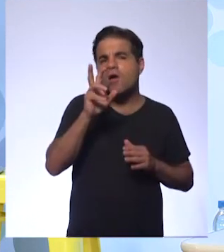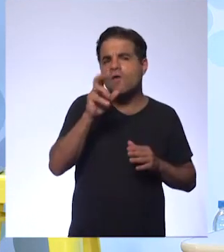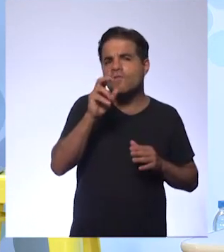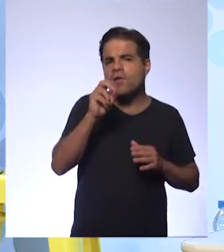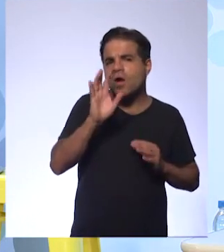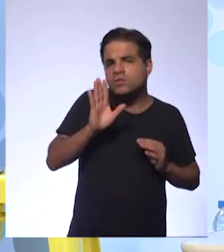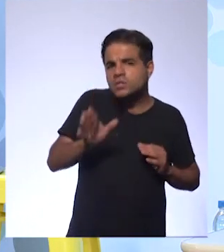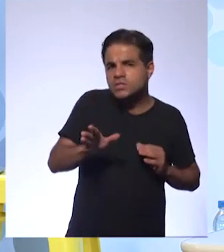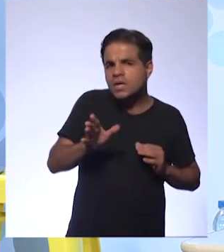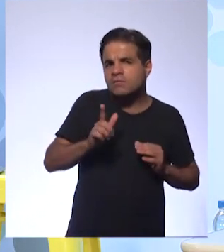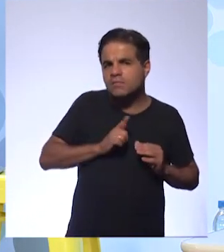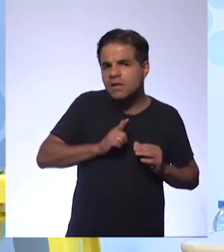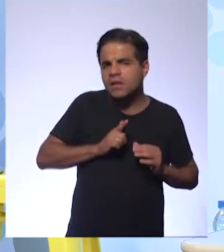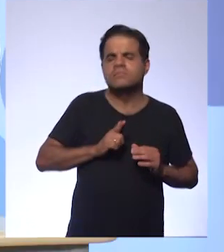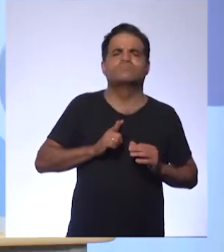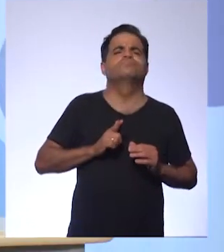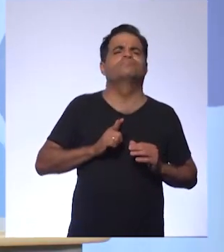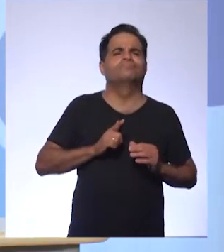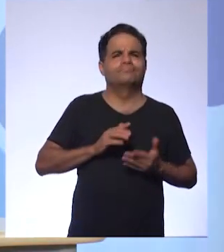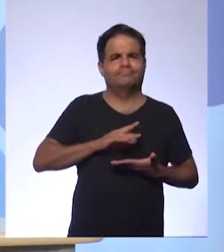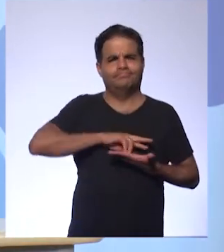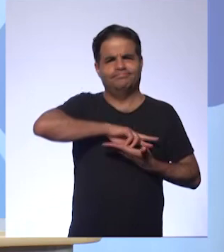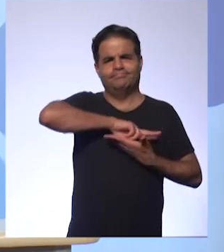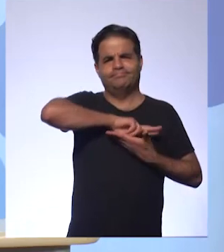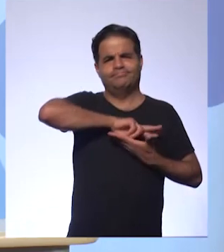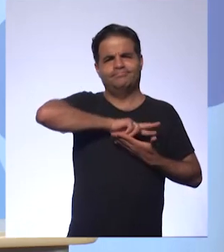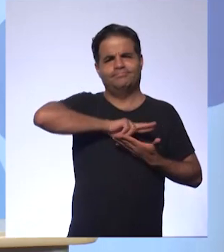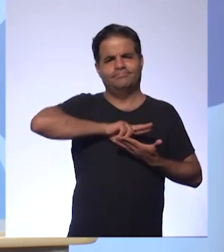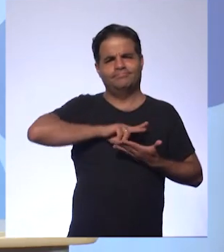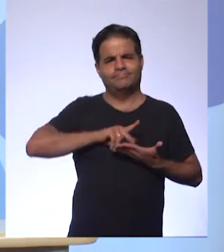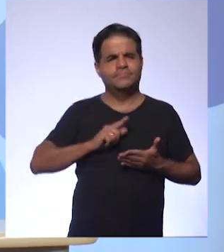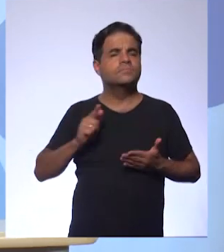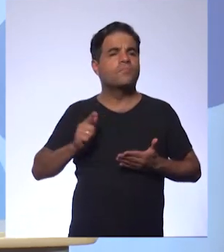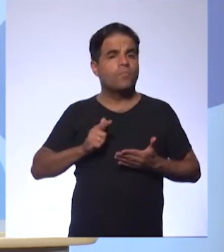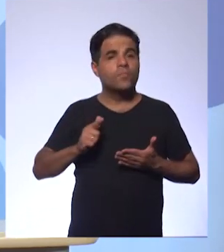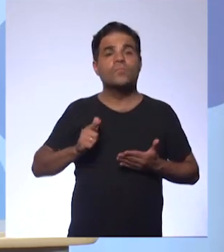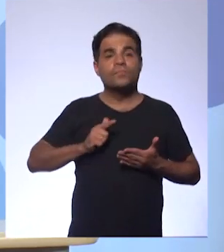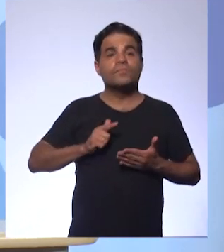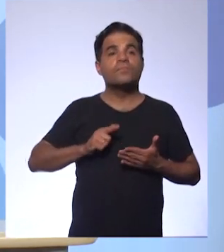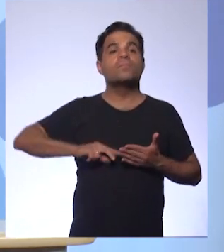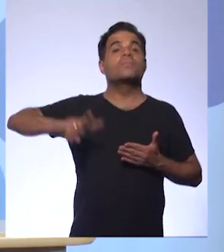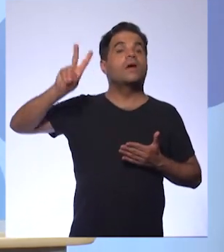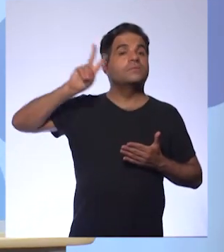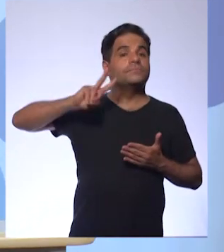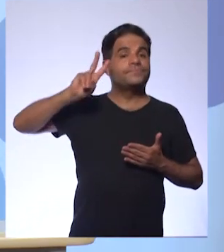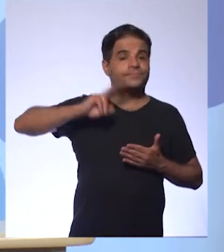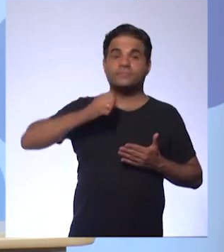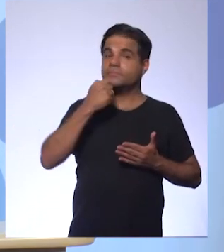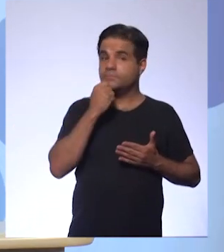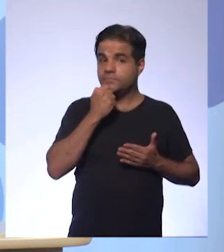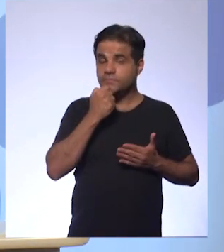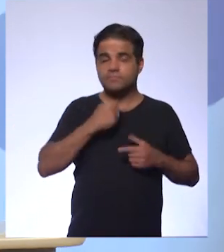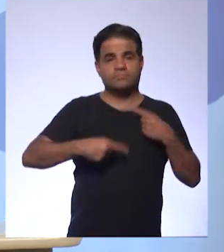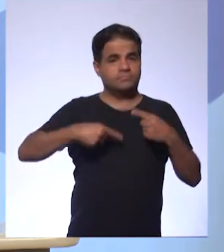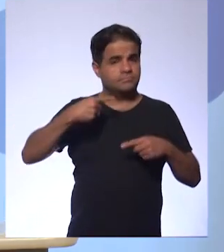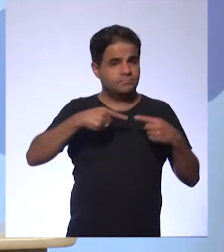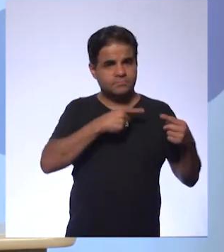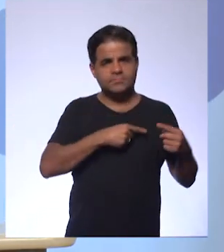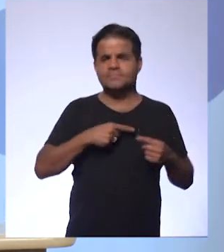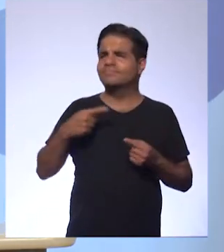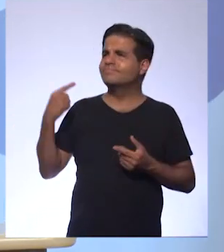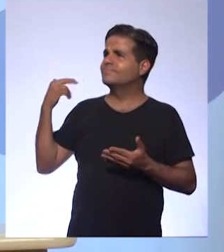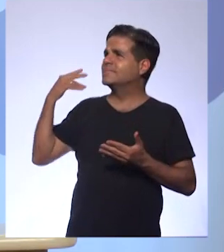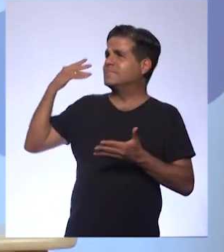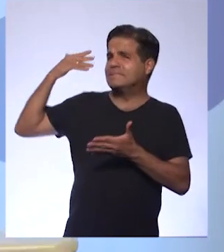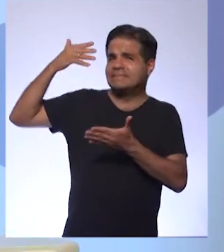avós? Uma galera de enciclopédia. Inclusive, eu tenho uma enciclopédia da história das ciências políticas, que vai desde